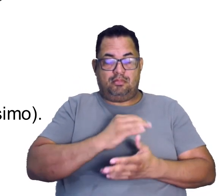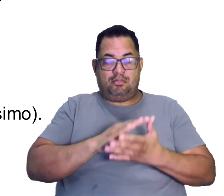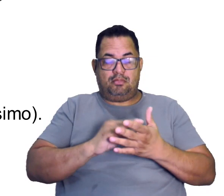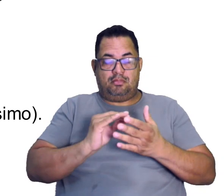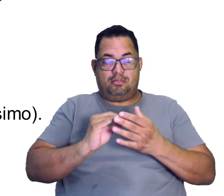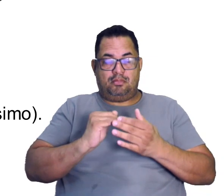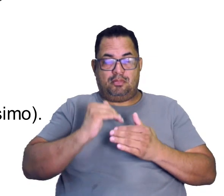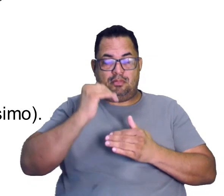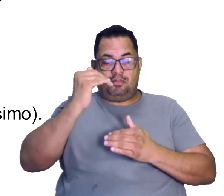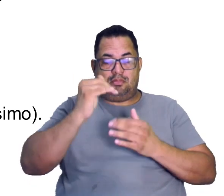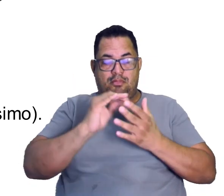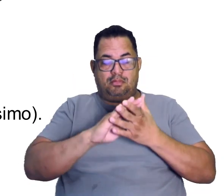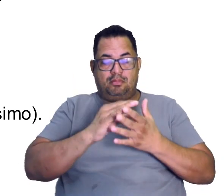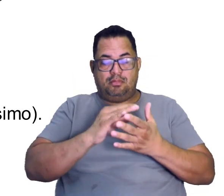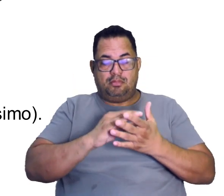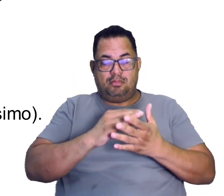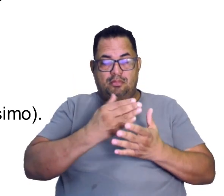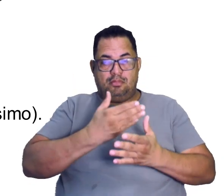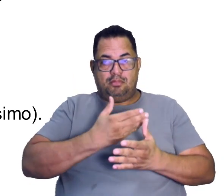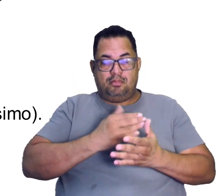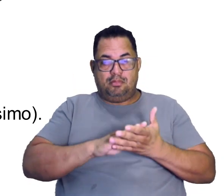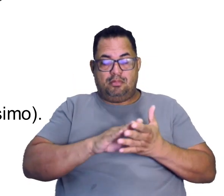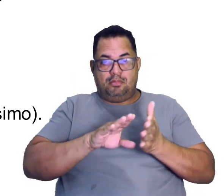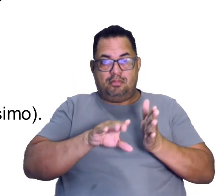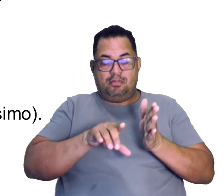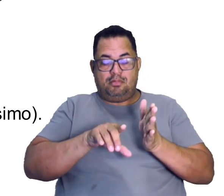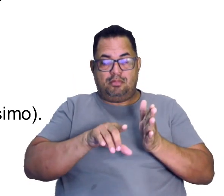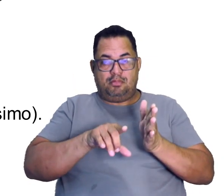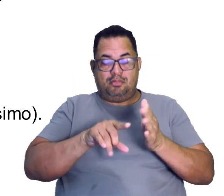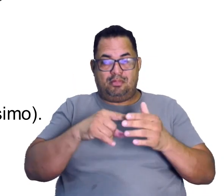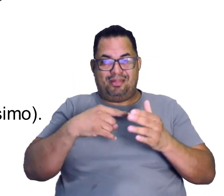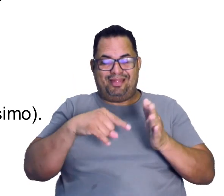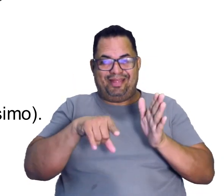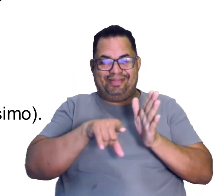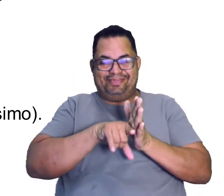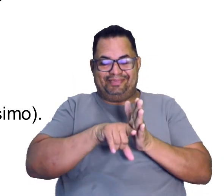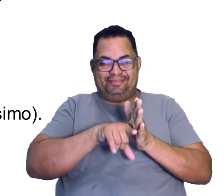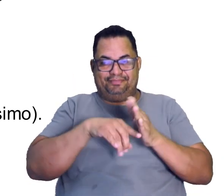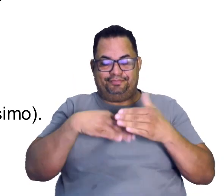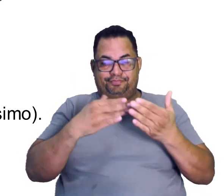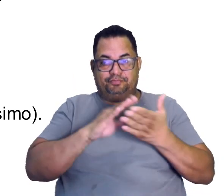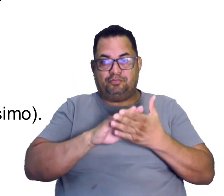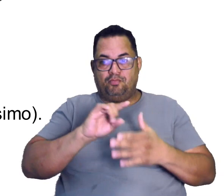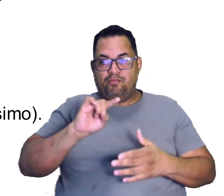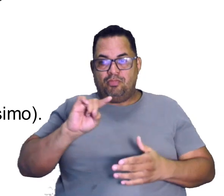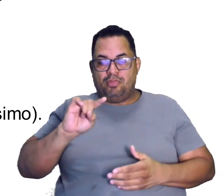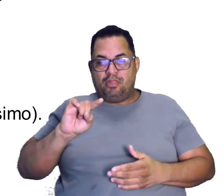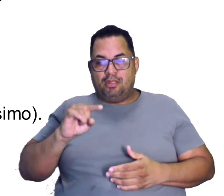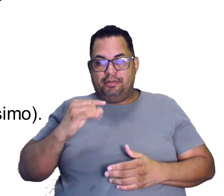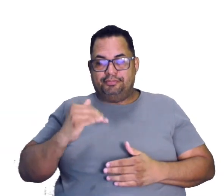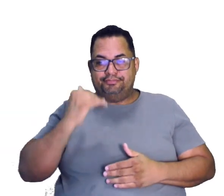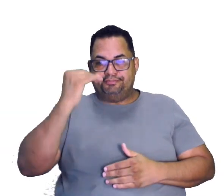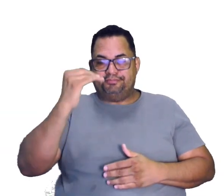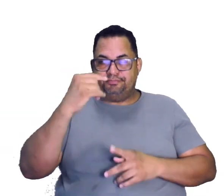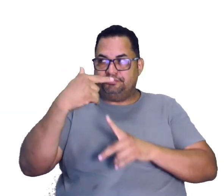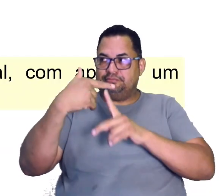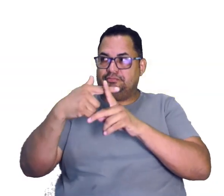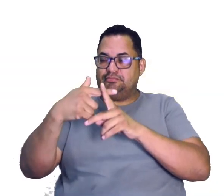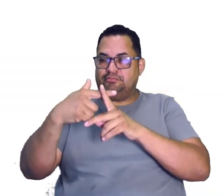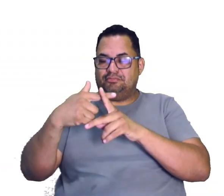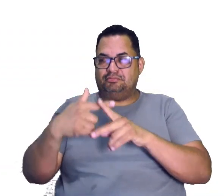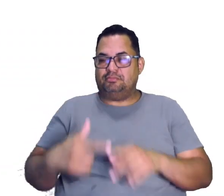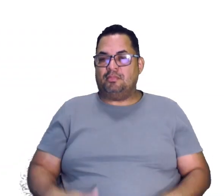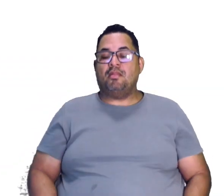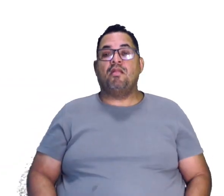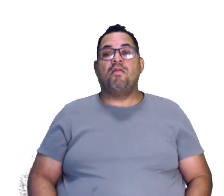expoente negativo. Quando eu venho com a vírgula da direita para a esquerda, o nosso expoente vai ser positivo. Então,